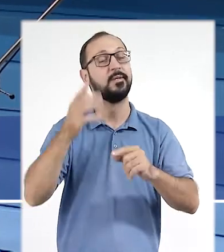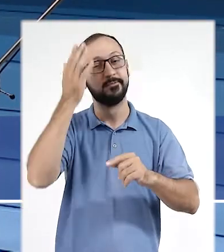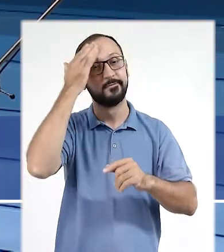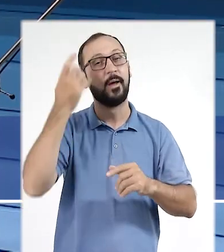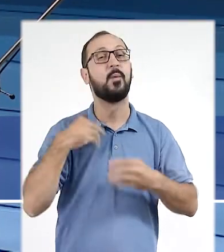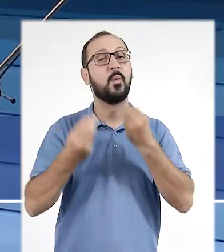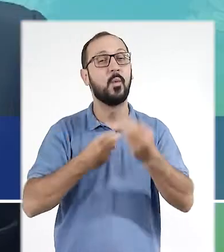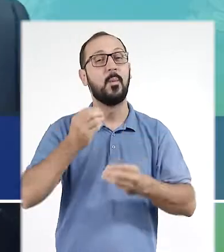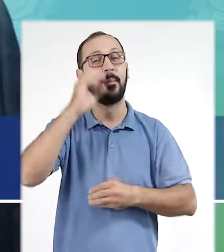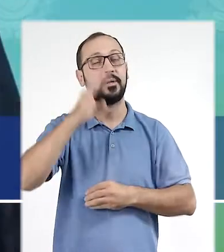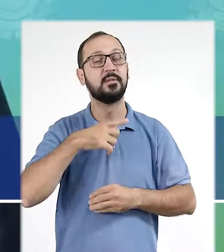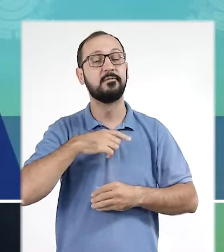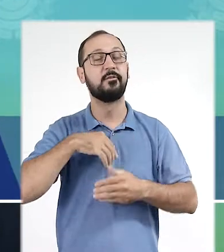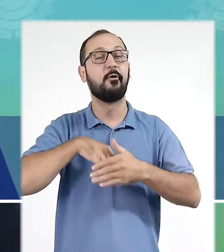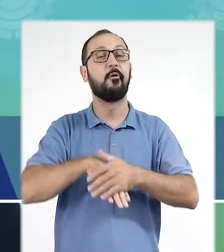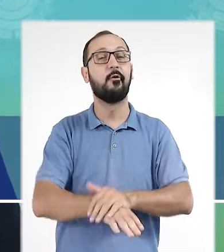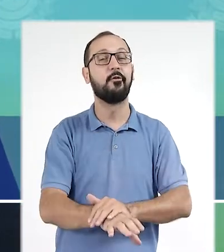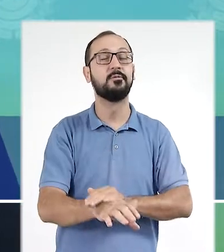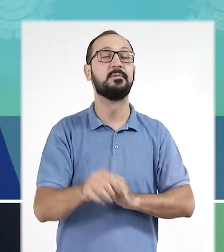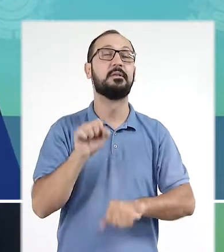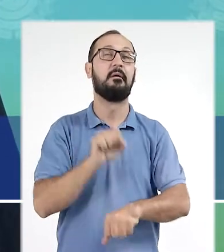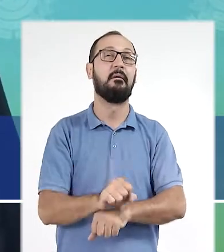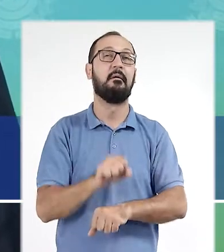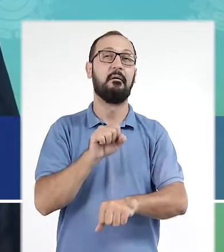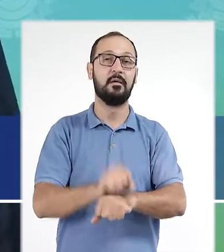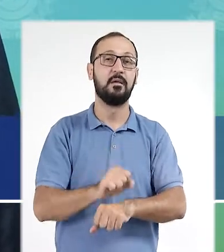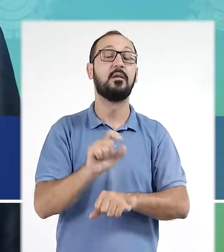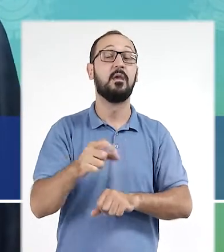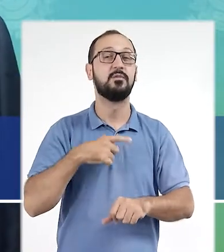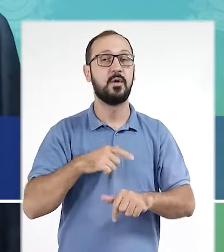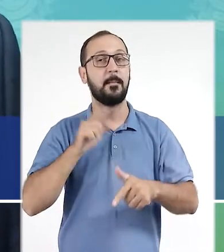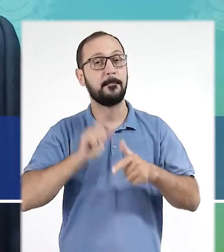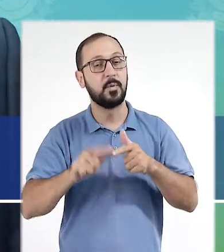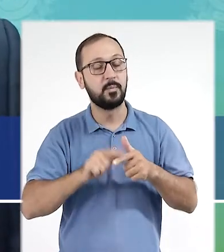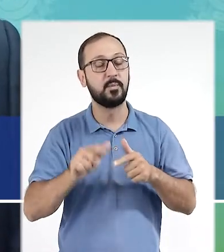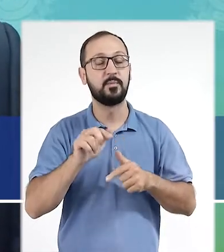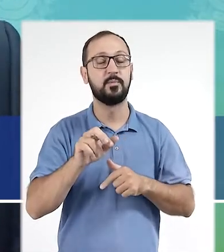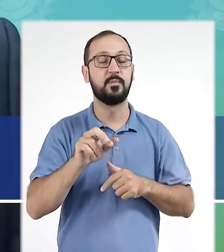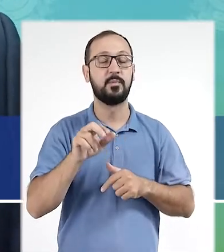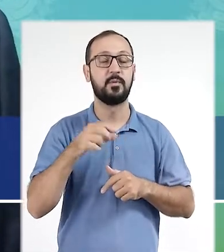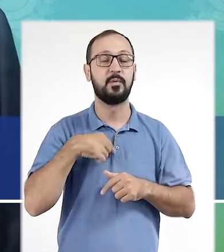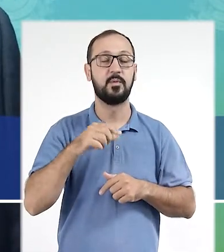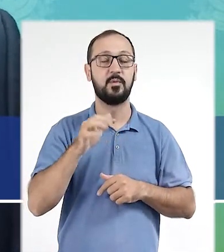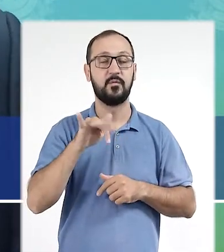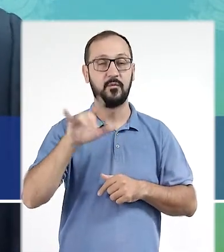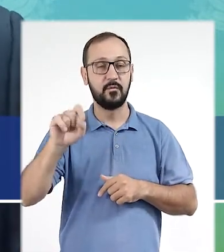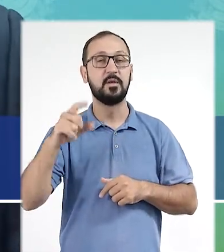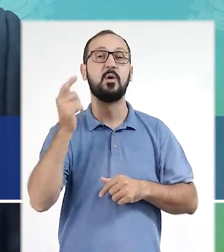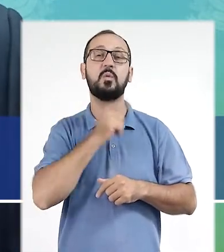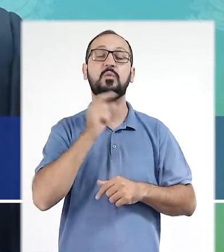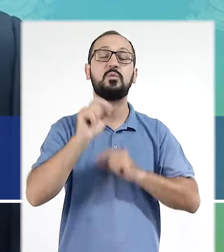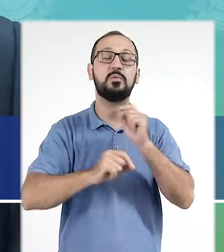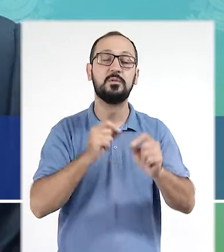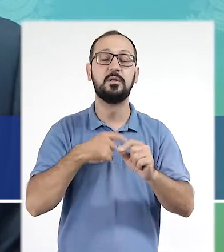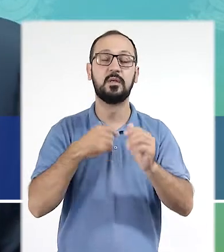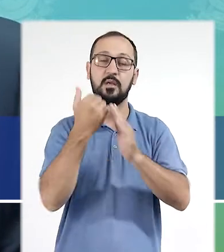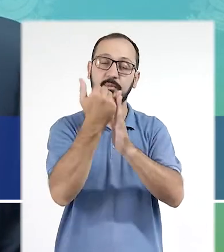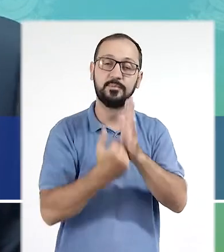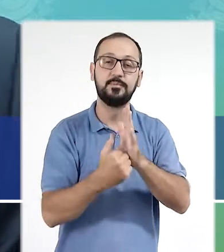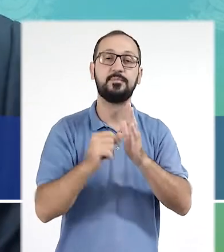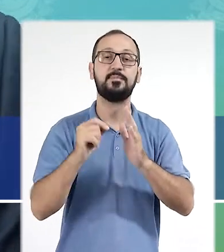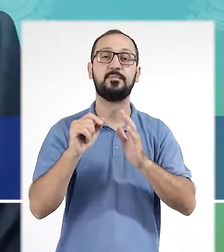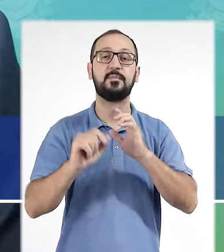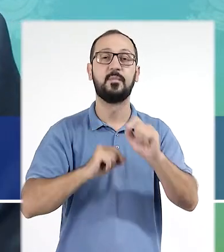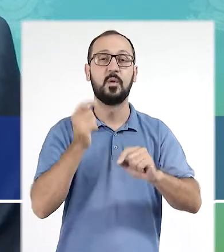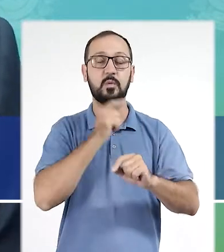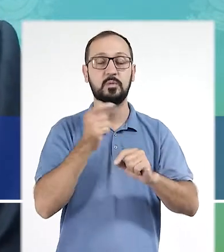do brasileiro normalmente deixar para a última hora. É importante que aquele que tiver problema com o fisco possa ir lá e ganhar os benefícios do